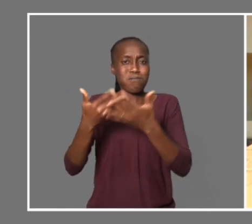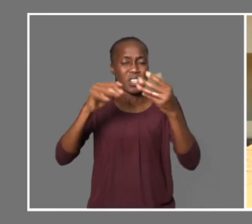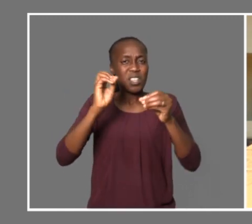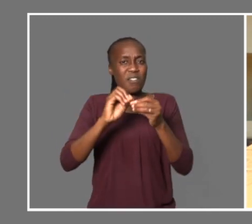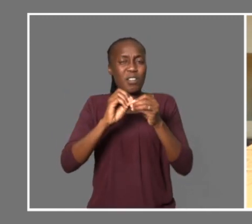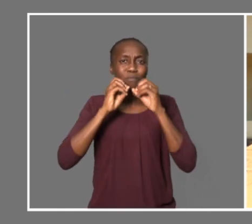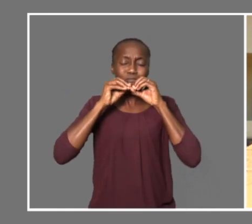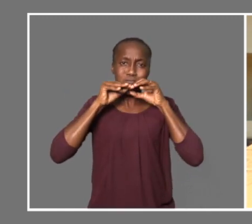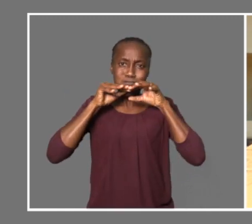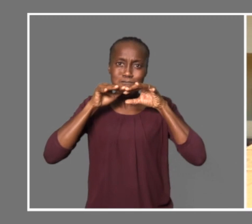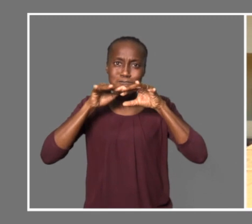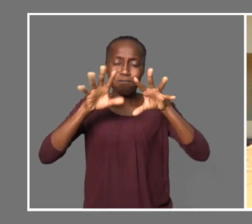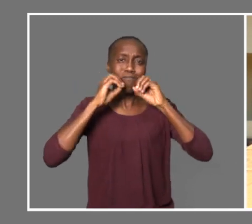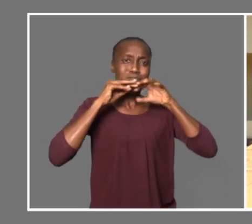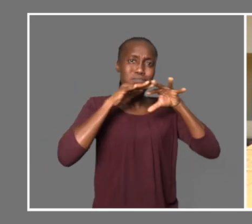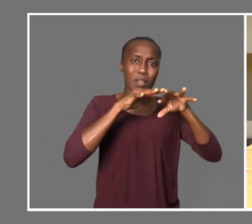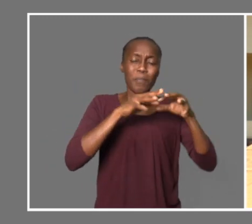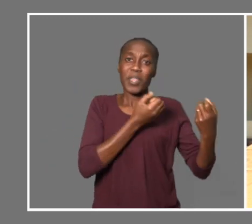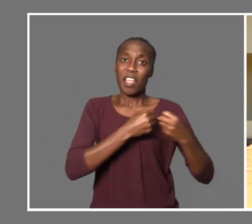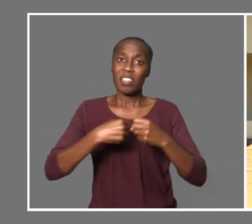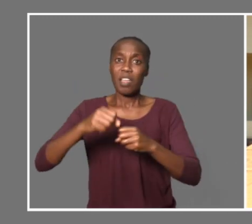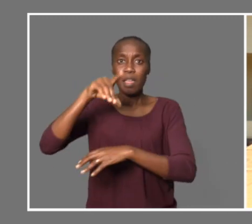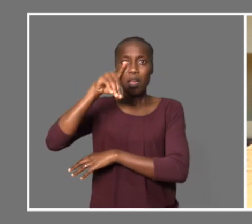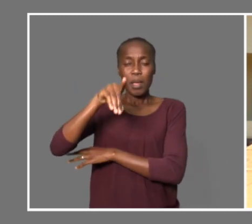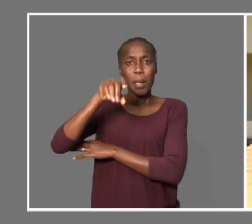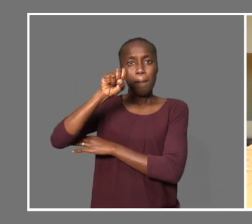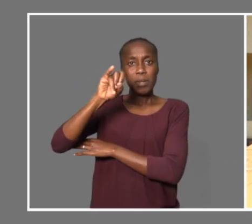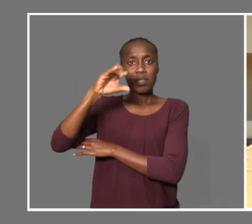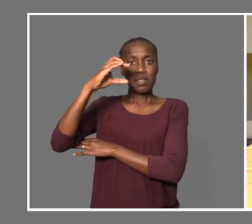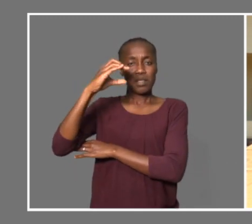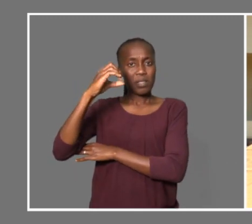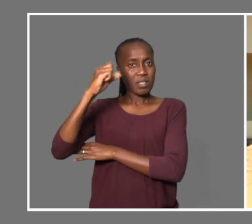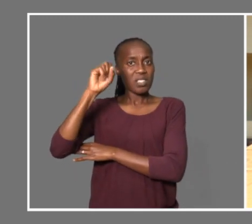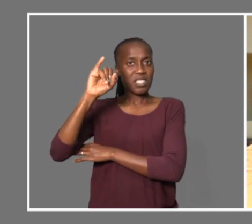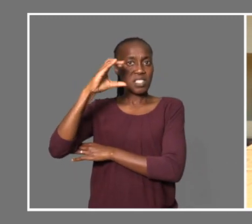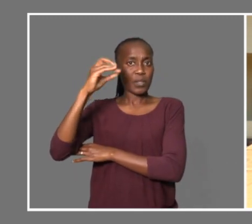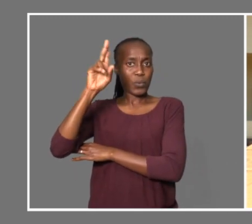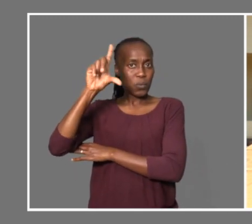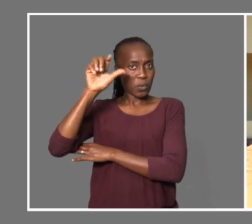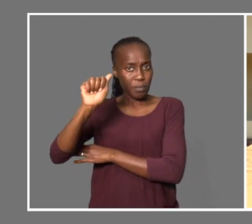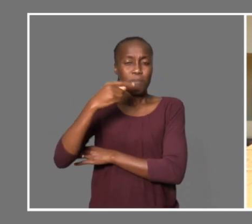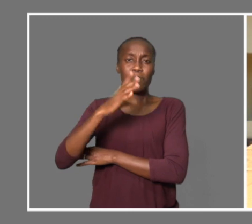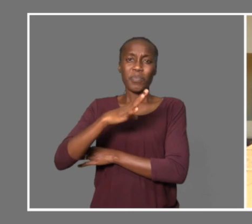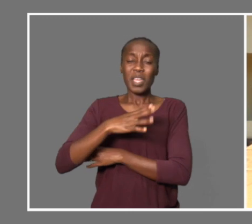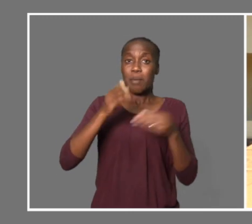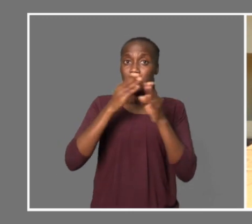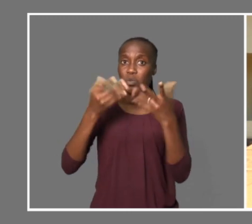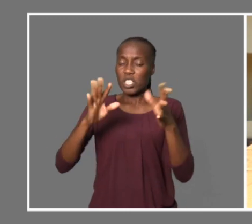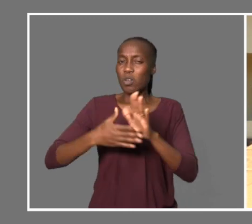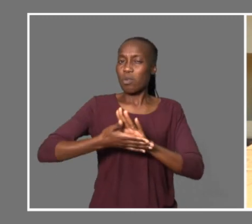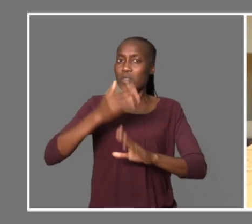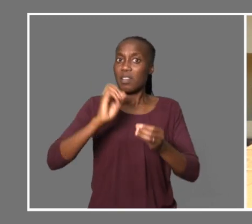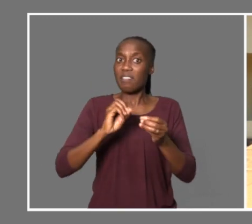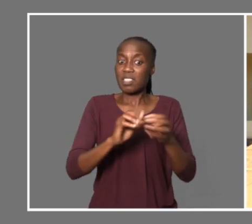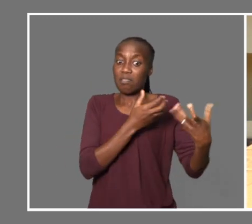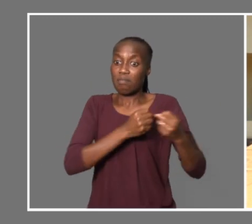colomentar com a piscicultura já estamos há bom tempo que estamos difundindo a